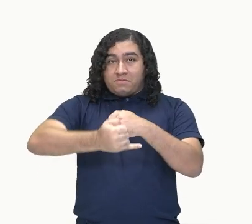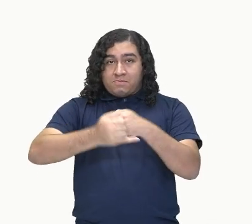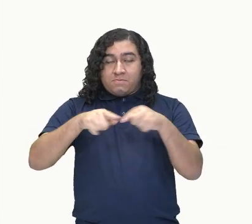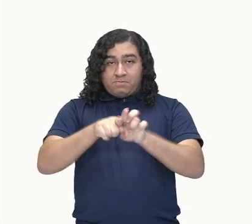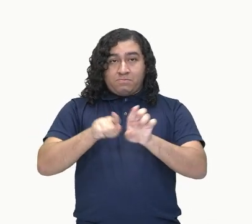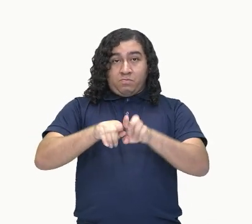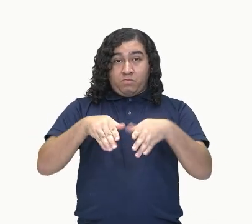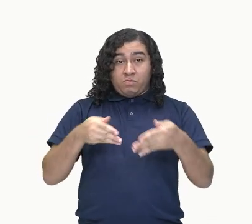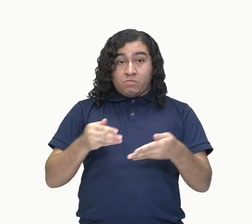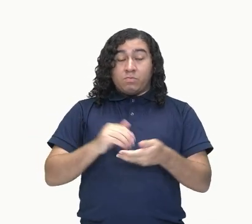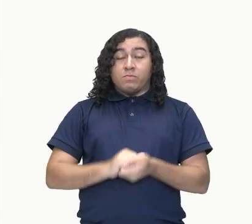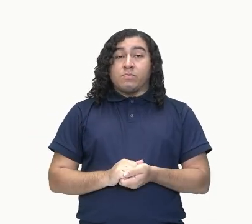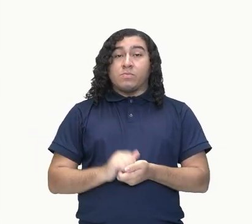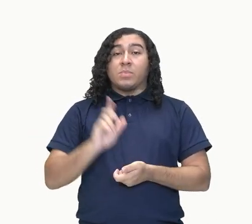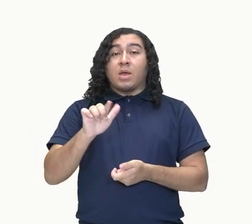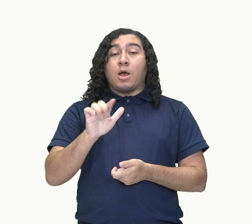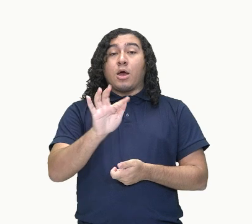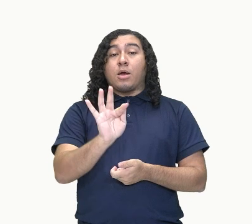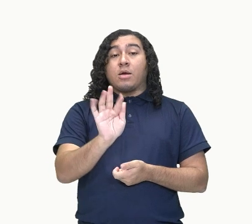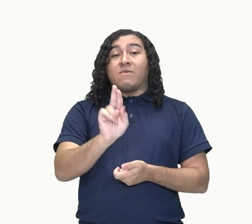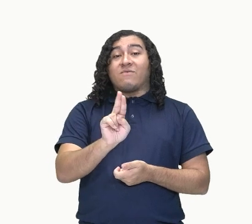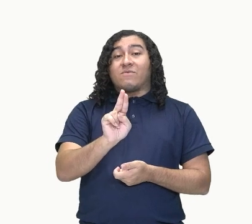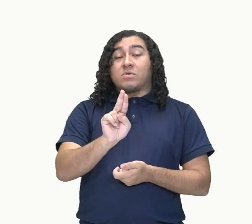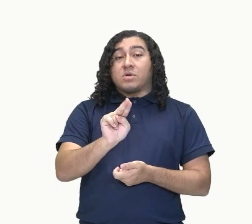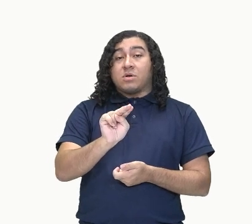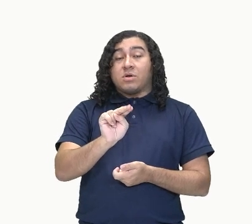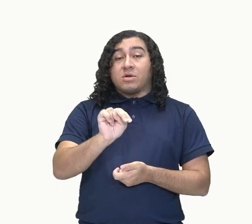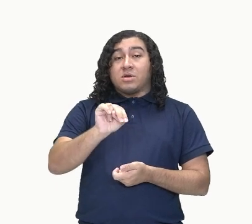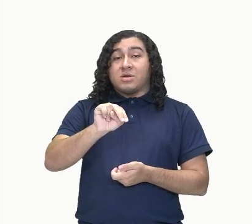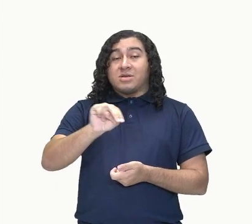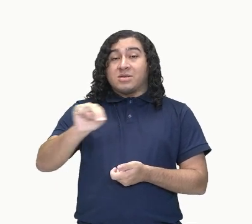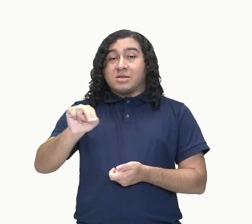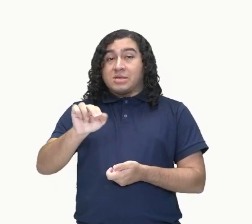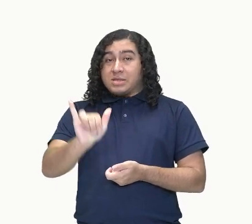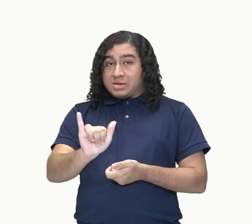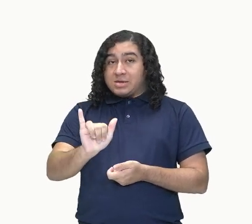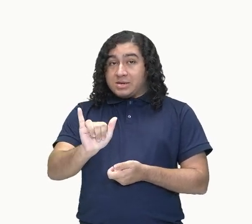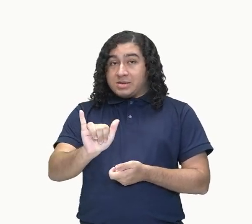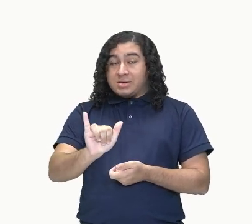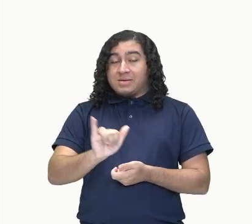o adjetivo funny. Funny.